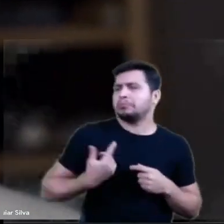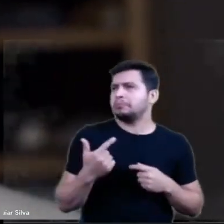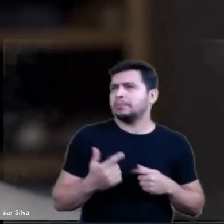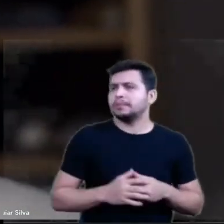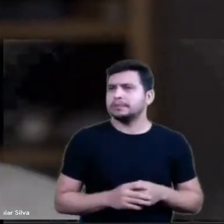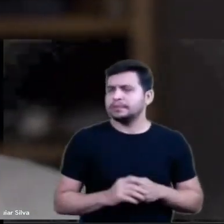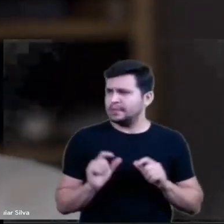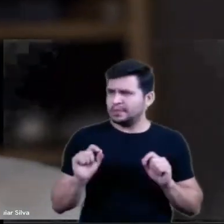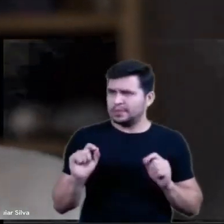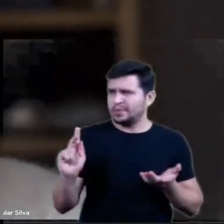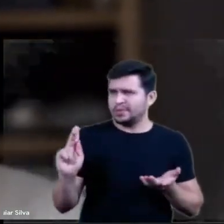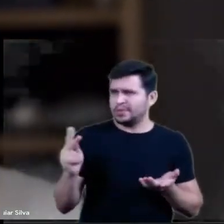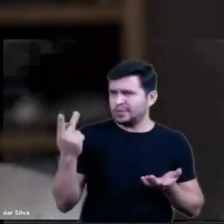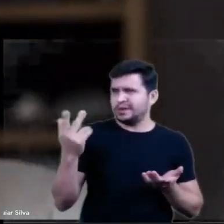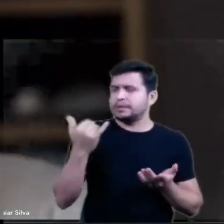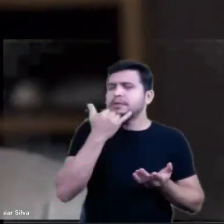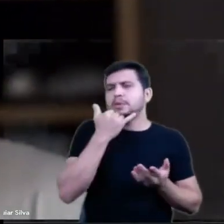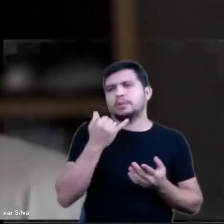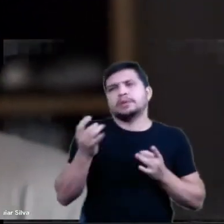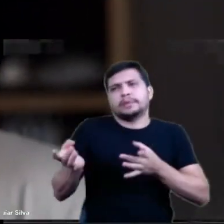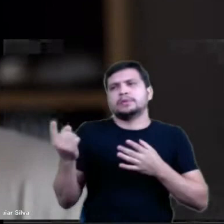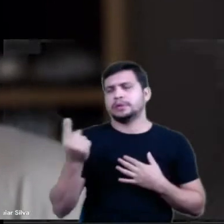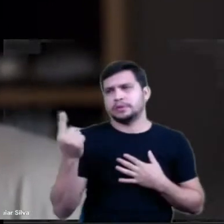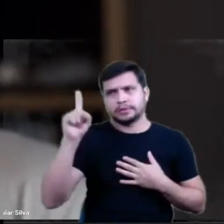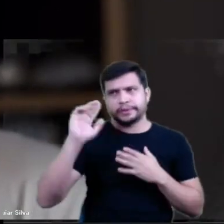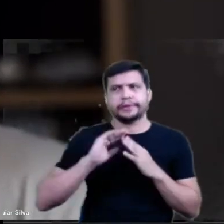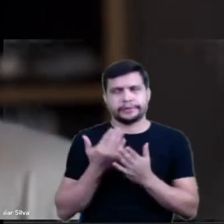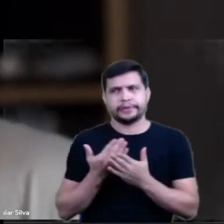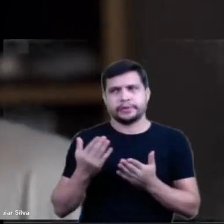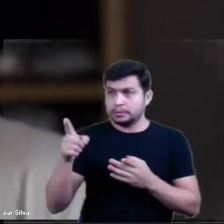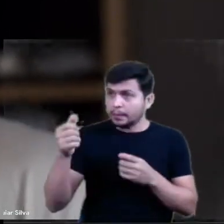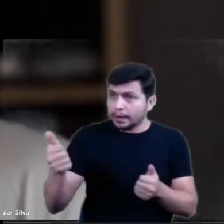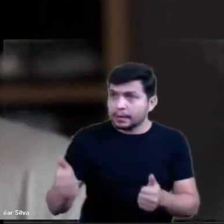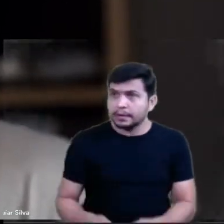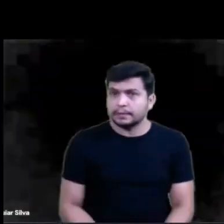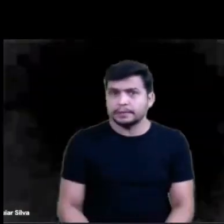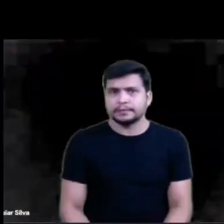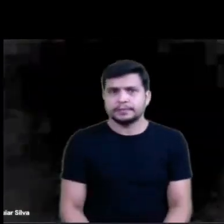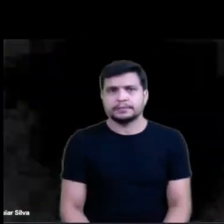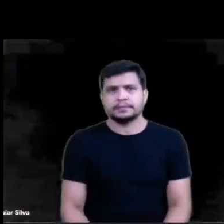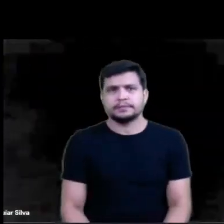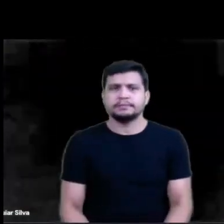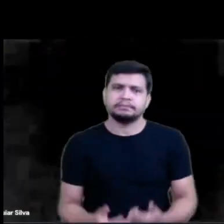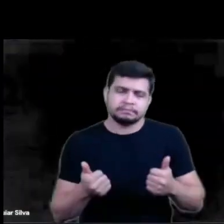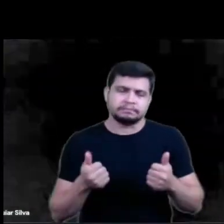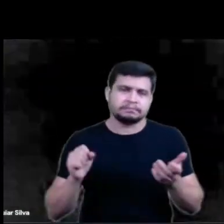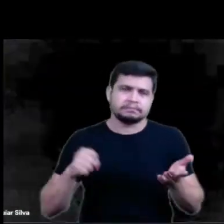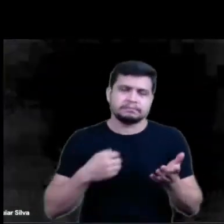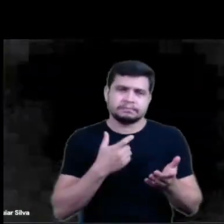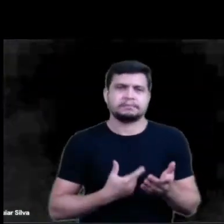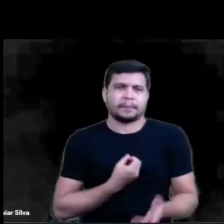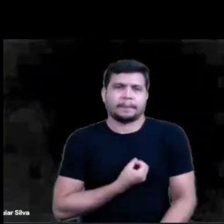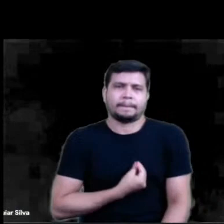Ai, Léo, desculpa que eu te deixei sozinho lá na escola. Você tá bem? Tô.